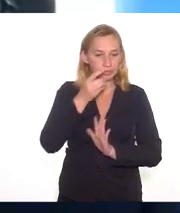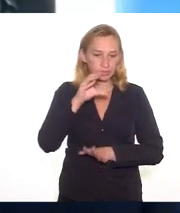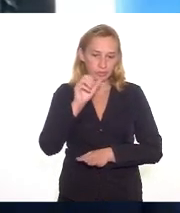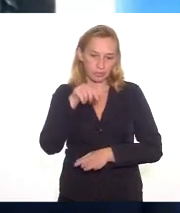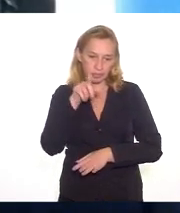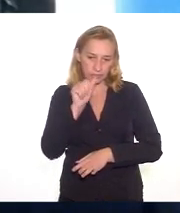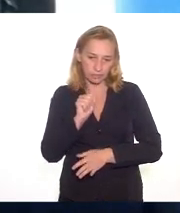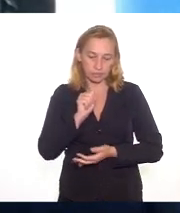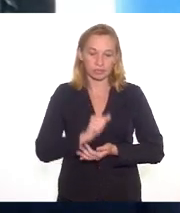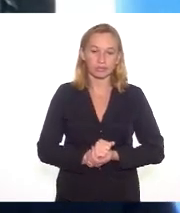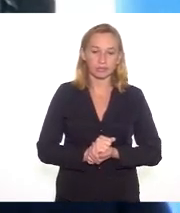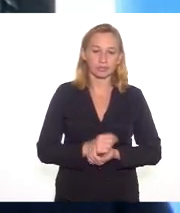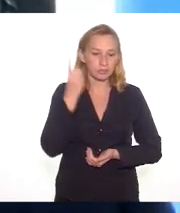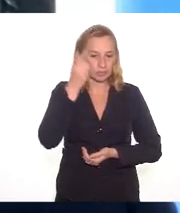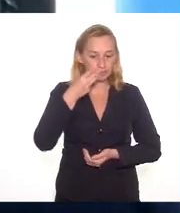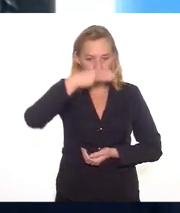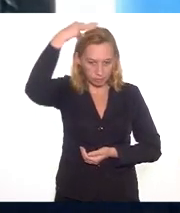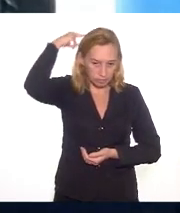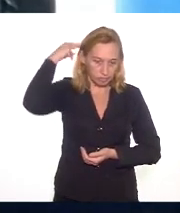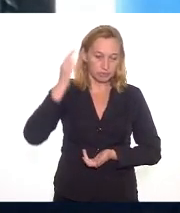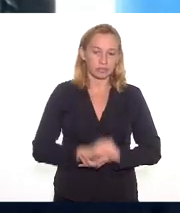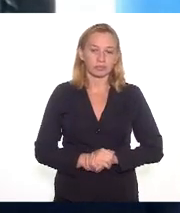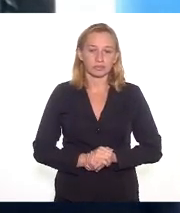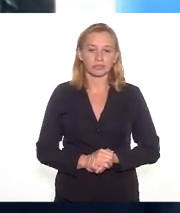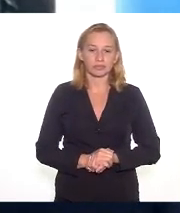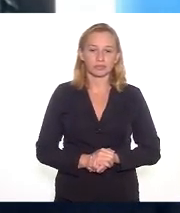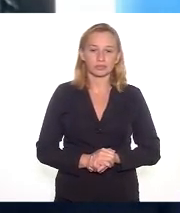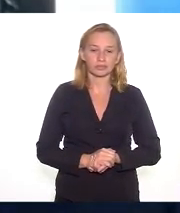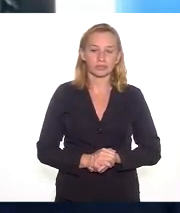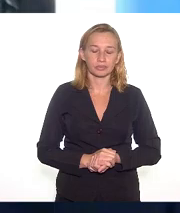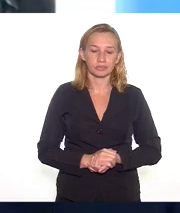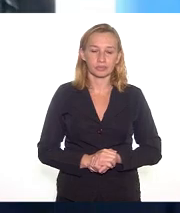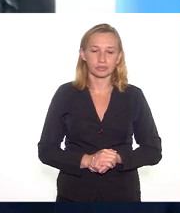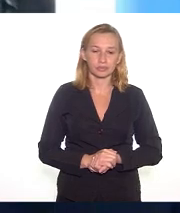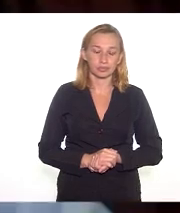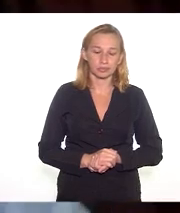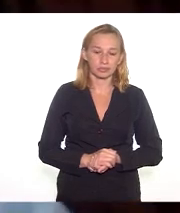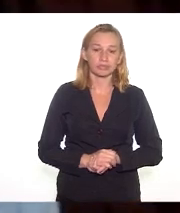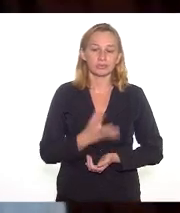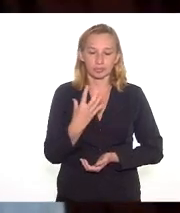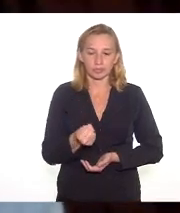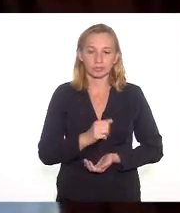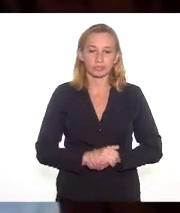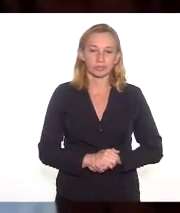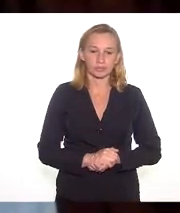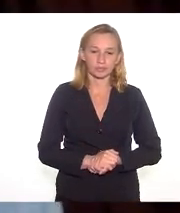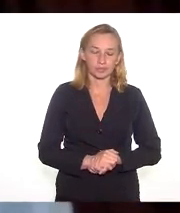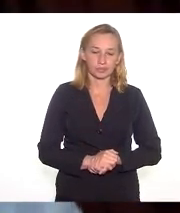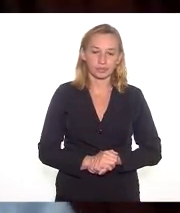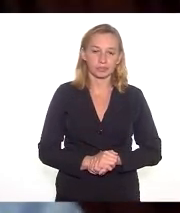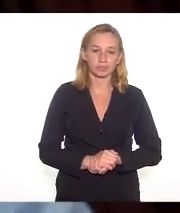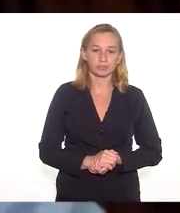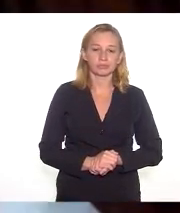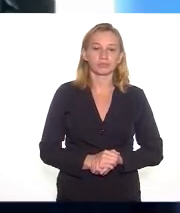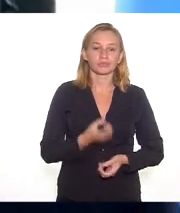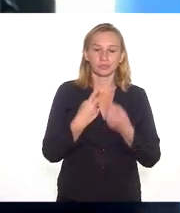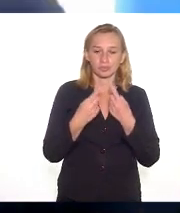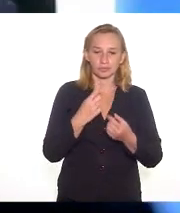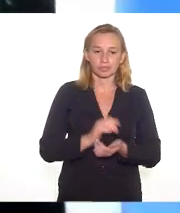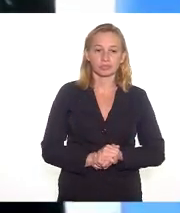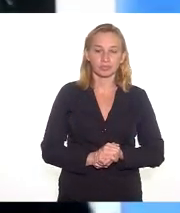Canella. Deputado Márcio Pacheco. Com os pareceres emitidos. Favorável. Com os pareceres emitidos